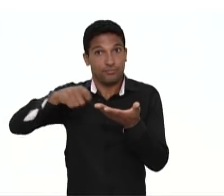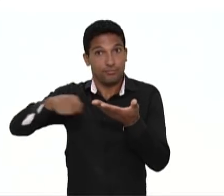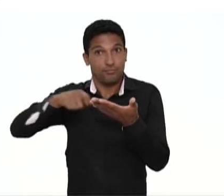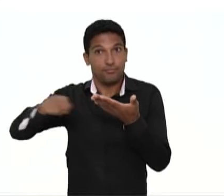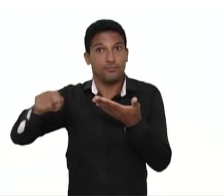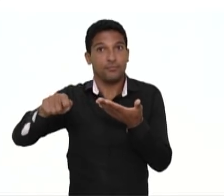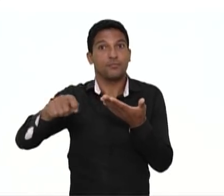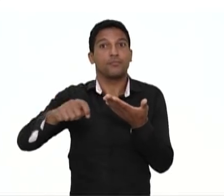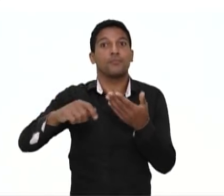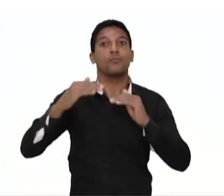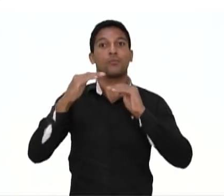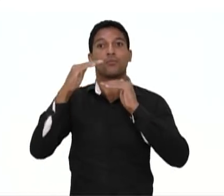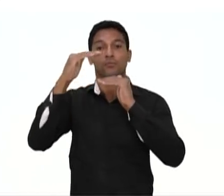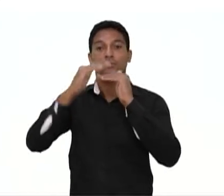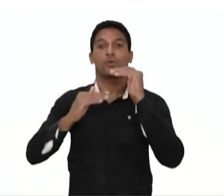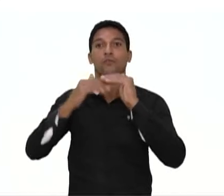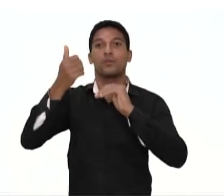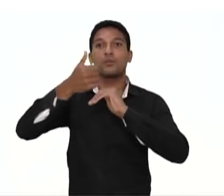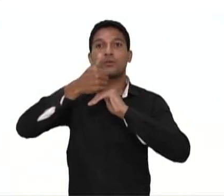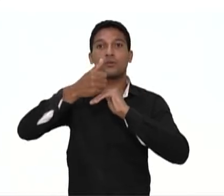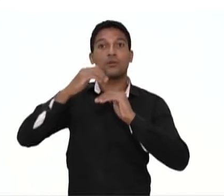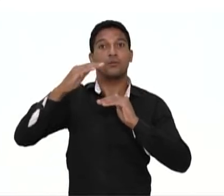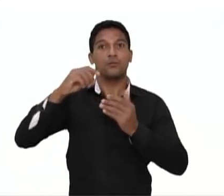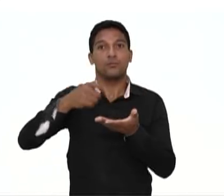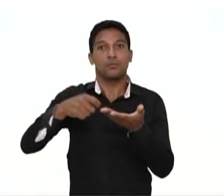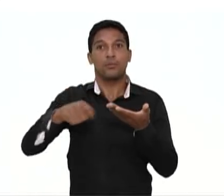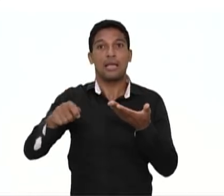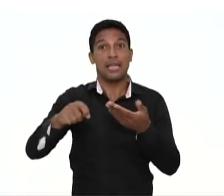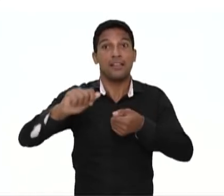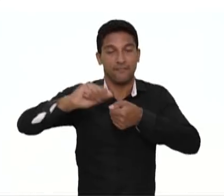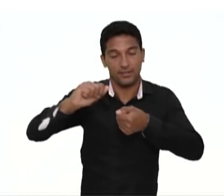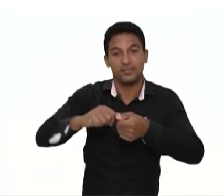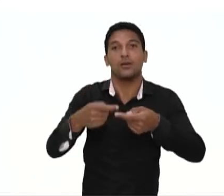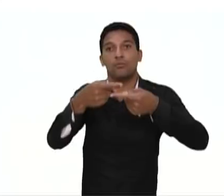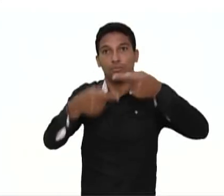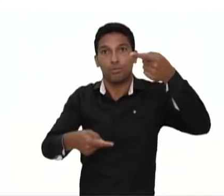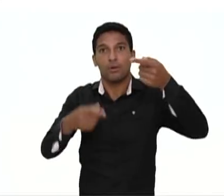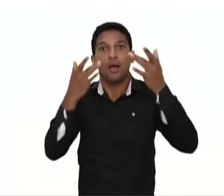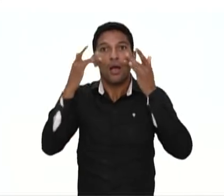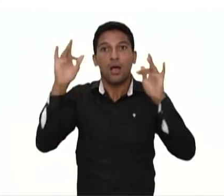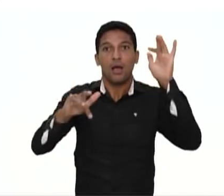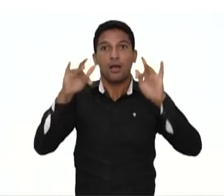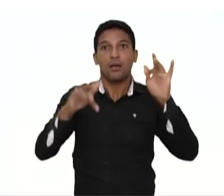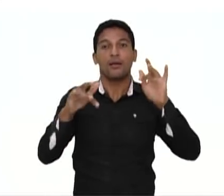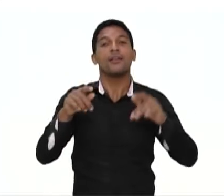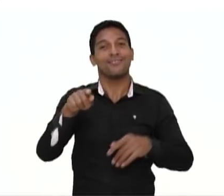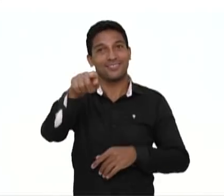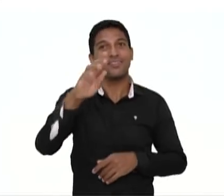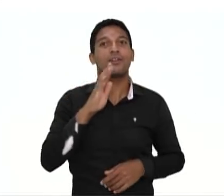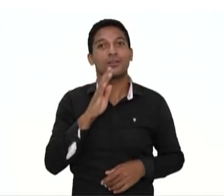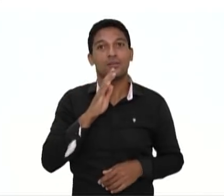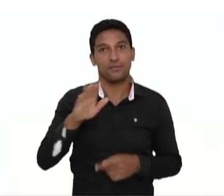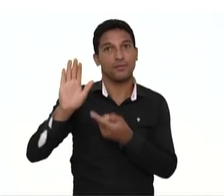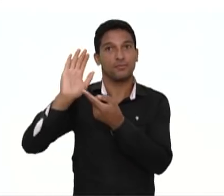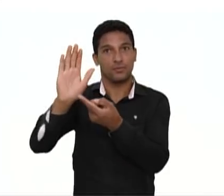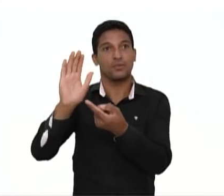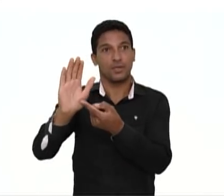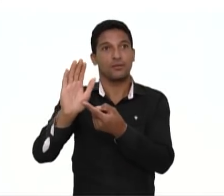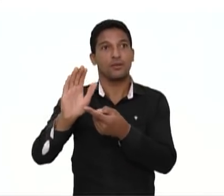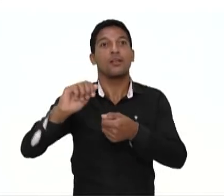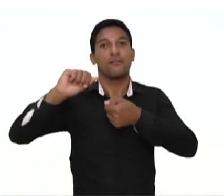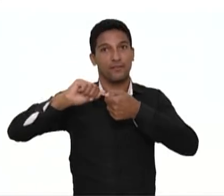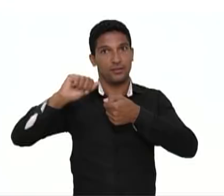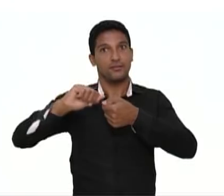fazia muitos autos, né? Muitas peças religiosas. E a gente vai conhecer uma das peças que ele fez aqui, um trechinho, tá